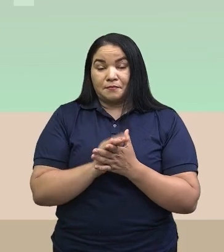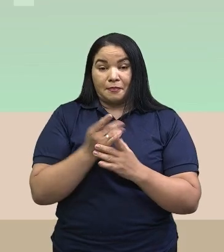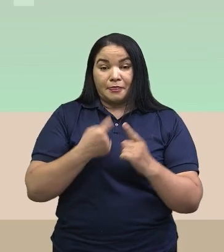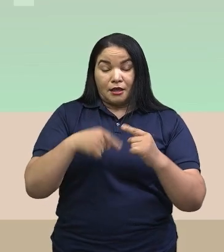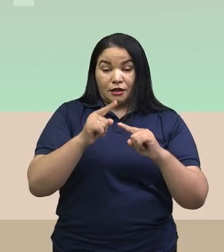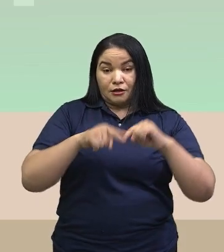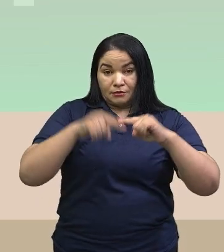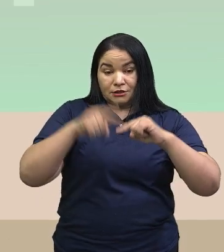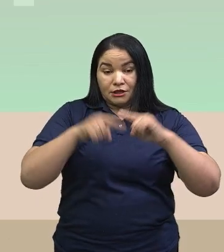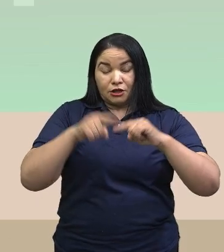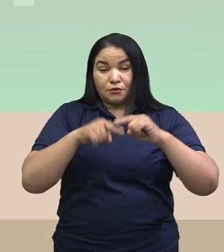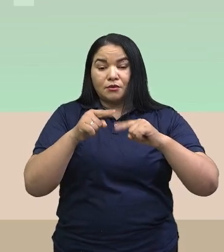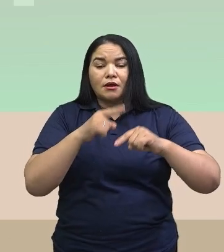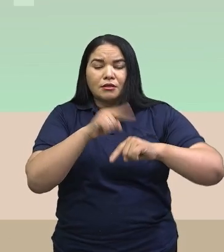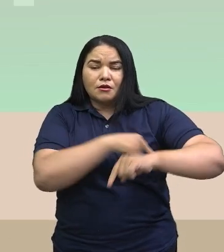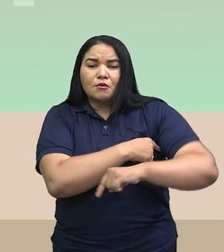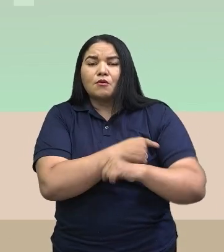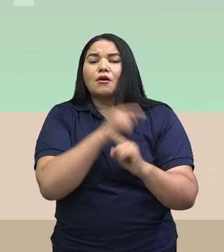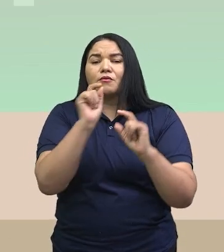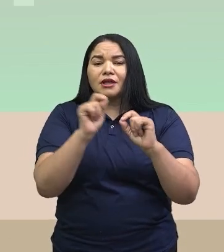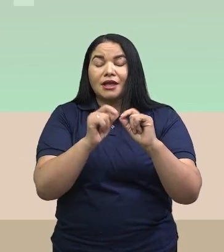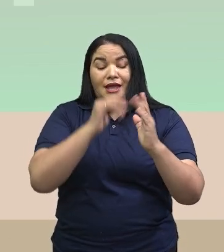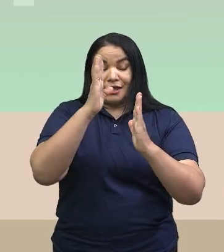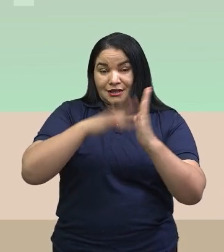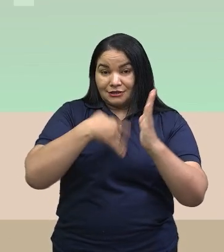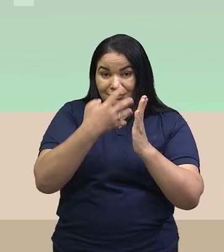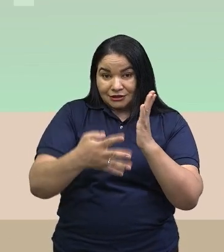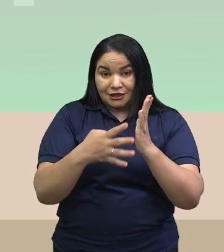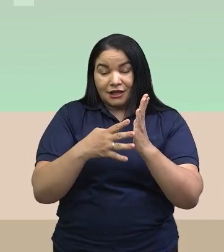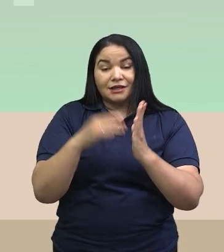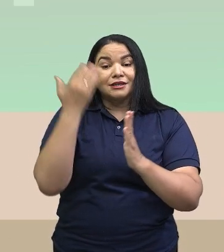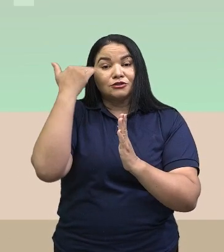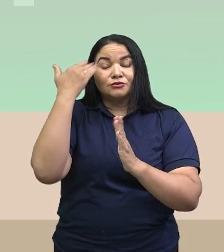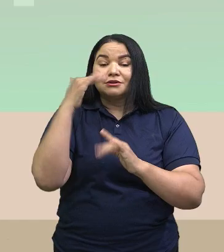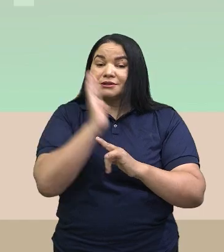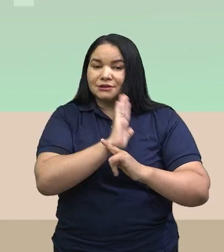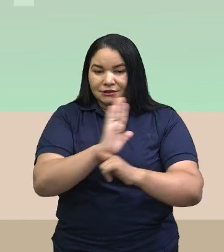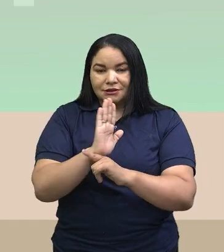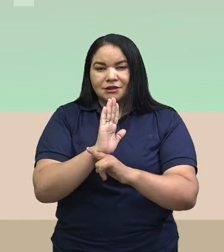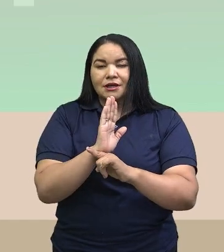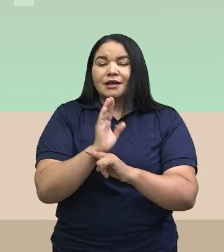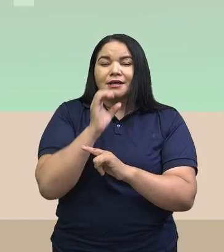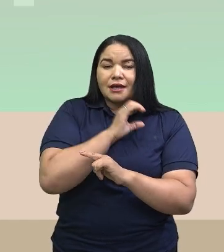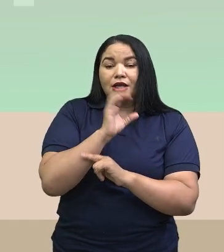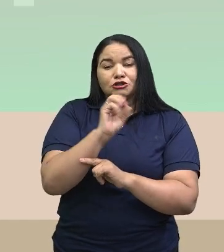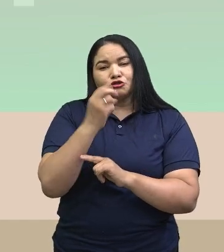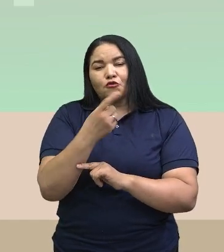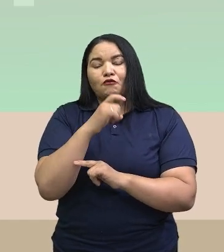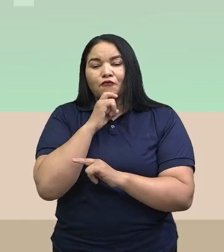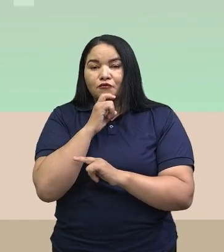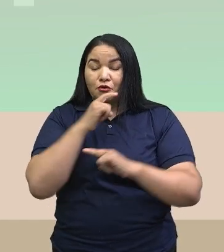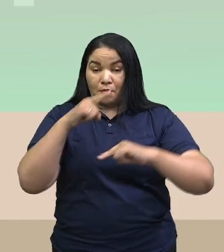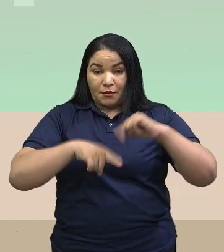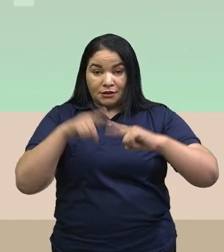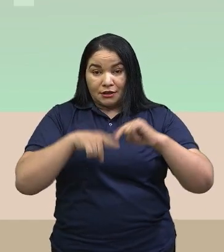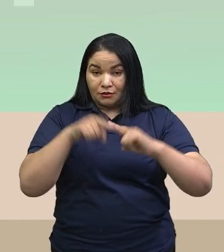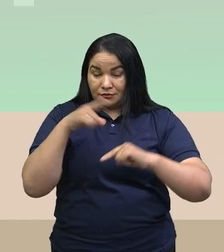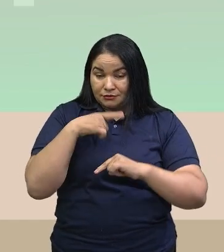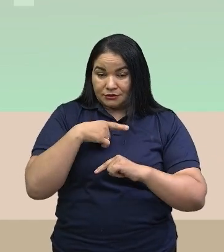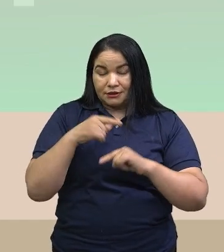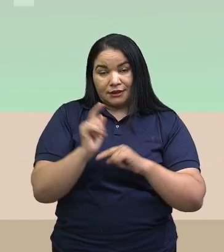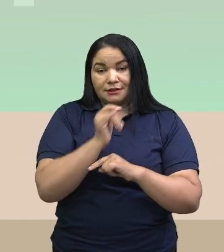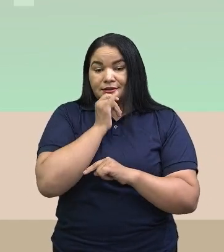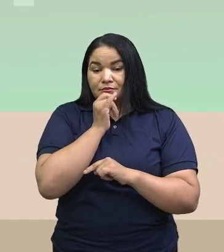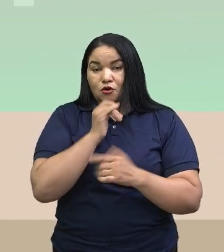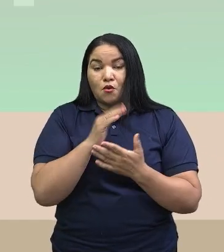termômetros, estamos lidando com escalas que ajudam a entender o quão quente ou frio está um objeto. Hoje vamos